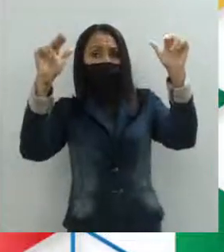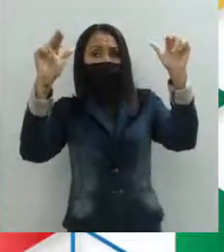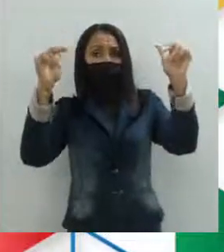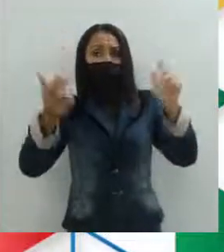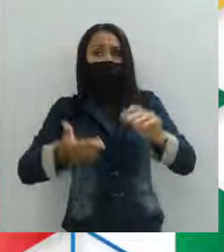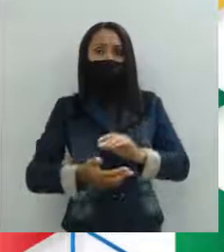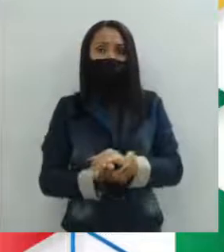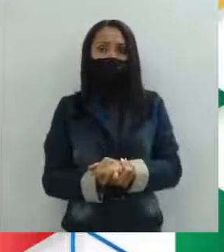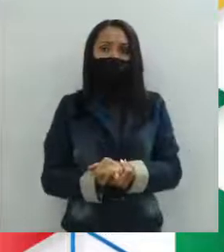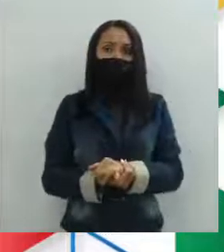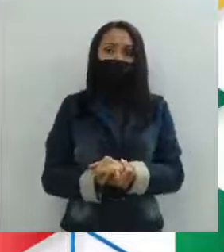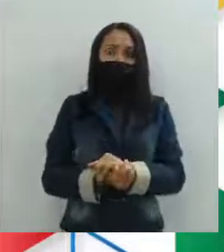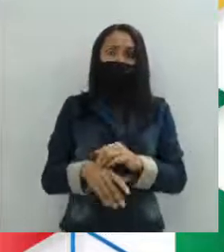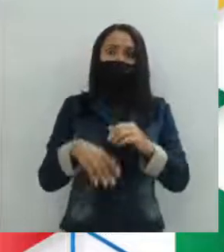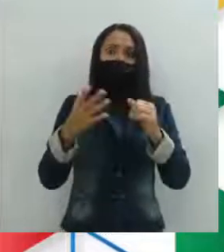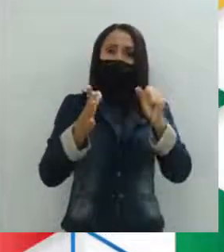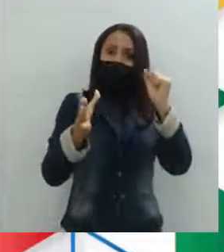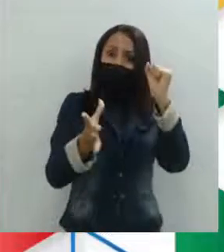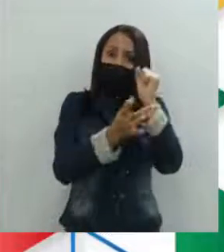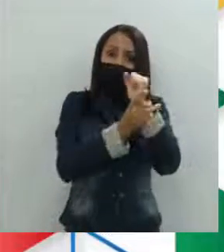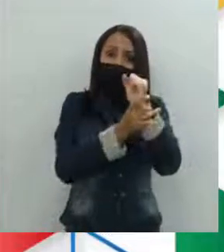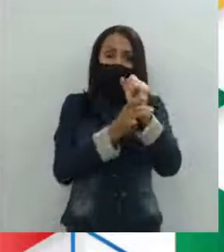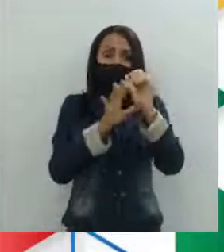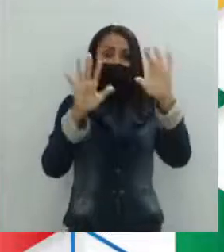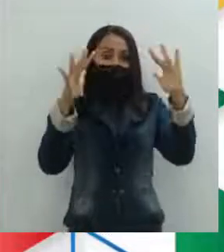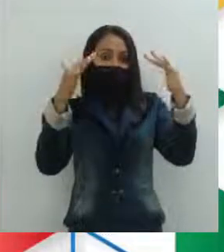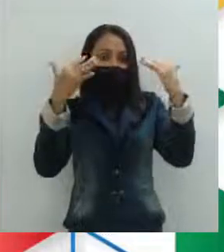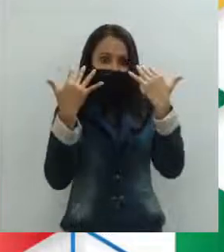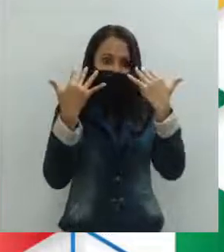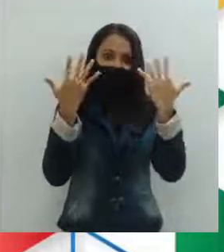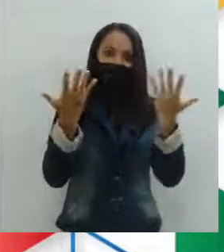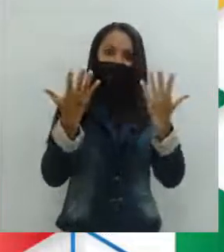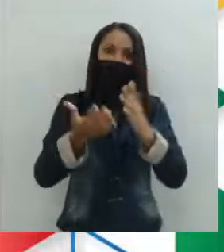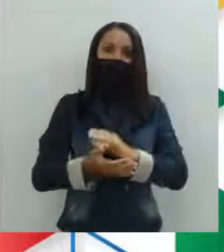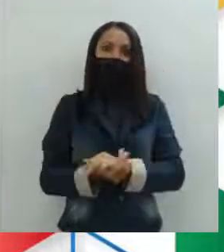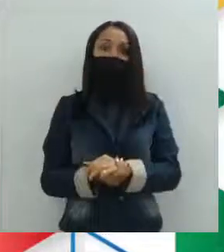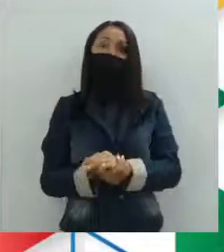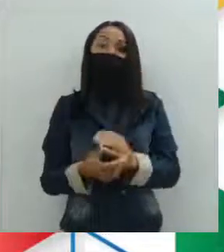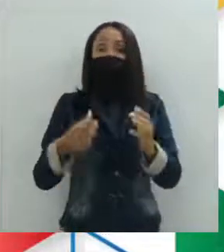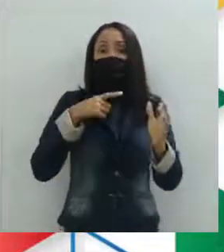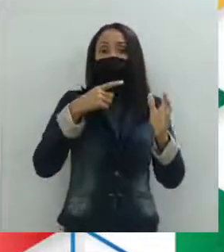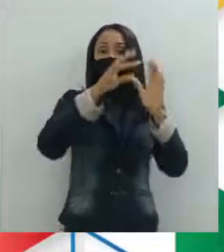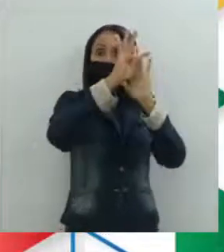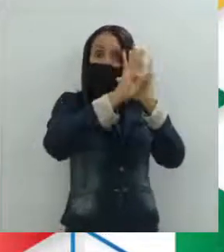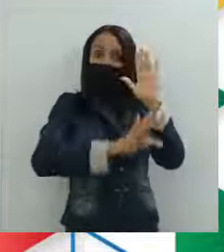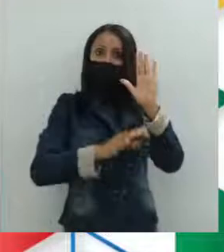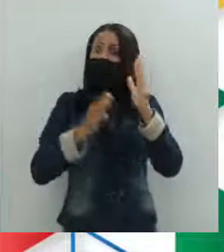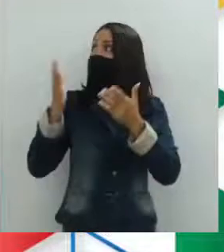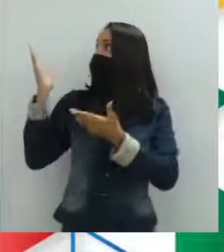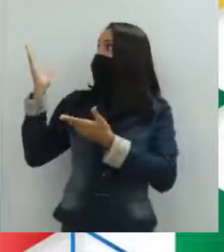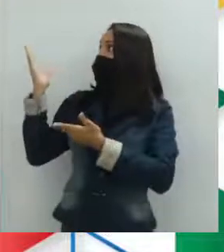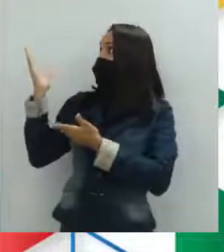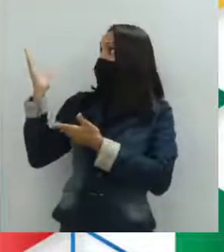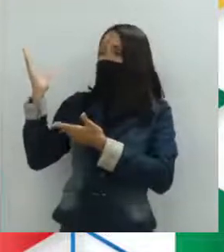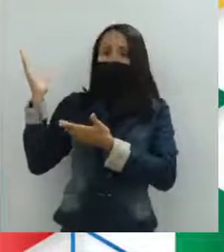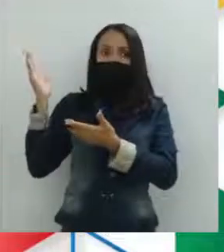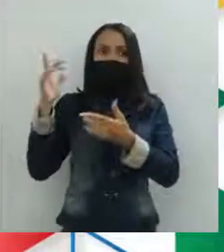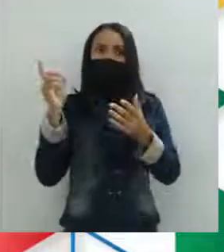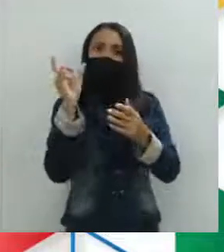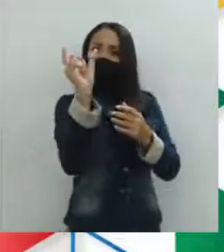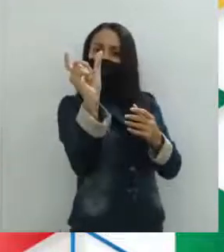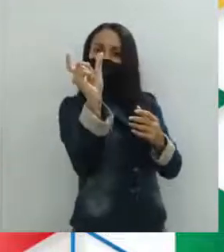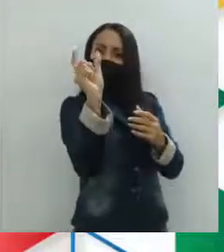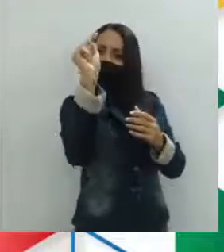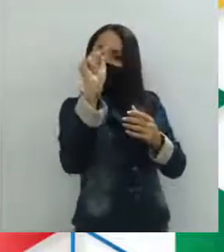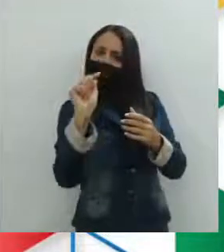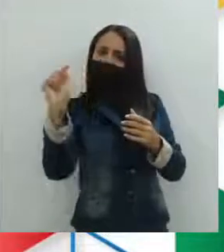pretende prender a atenção dele. Olhem aí, nós temos o texto, nós temos o líder, aquela chamada,